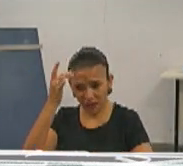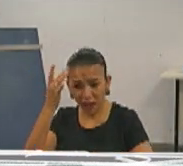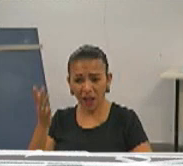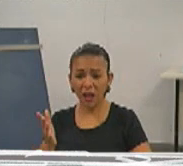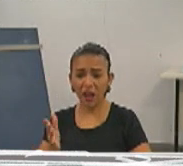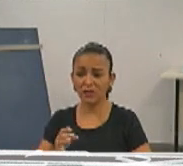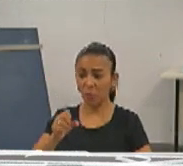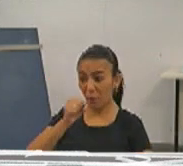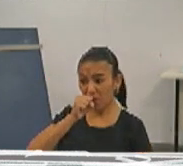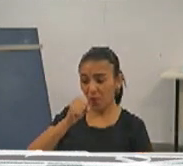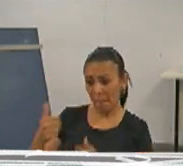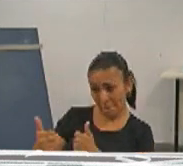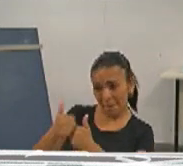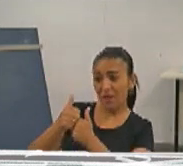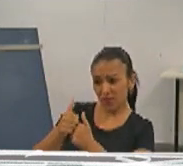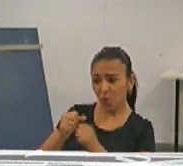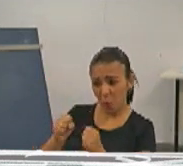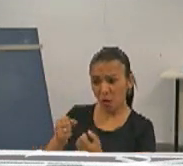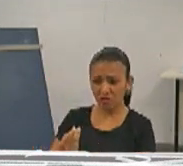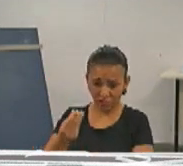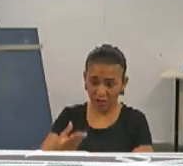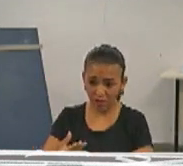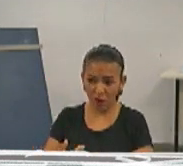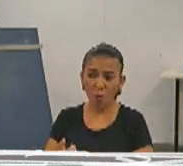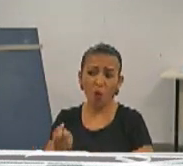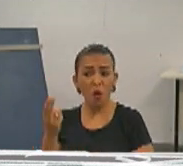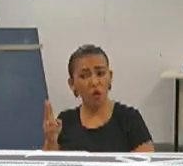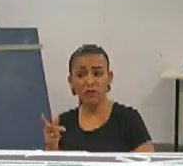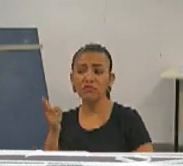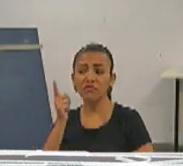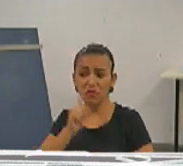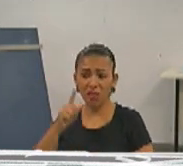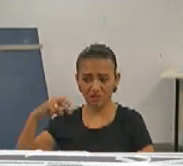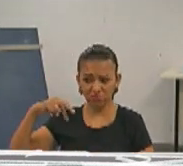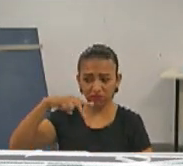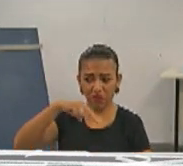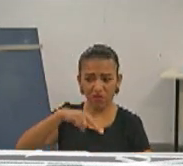uso do microfone. O microfone pode ir à senhora, se a senhora achar melhor.